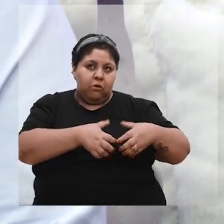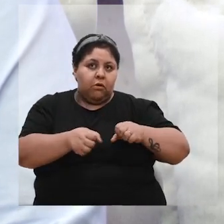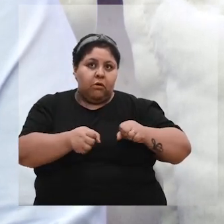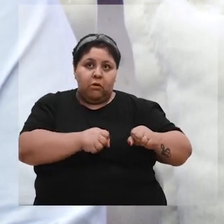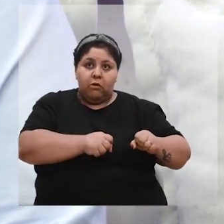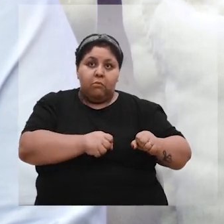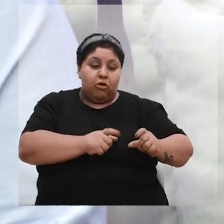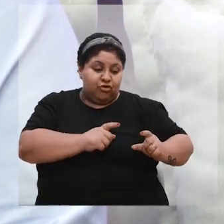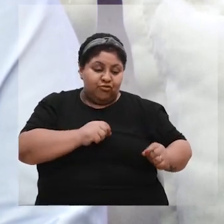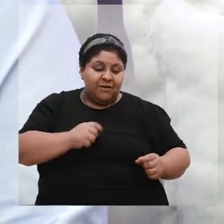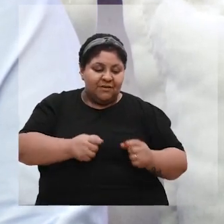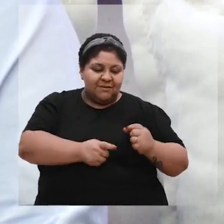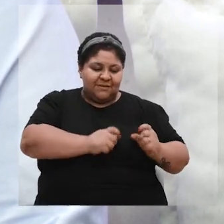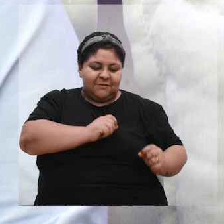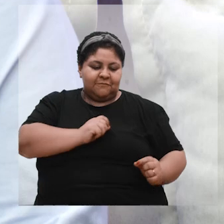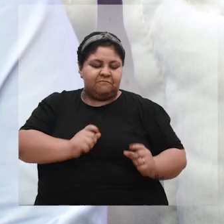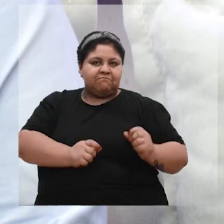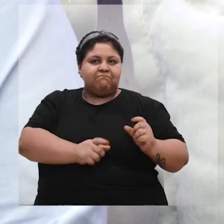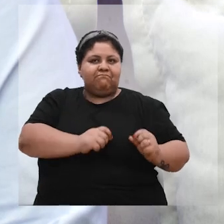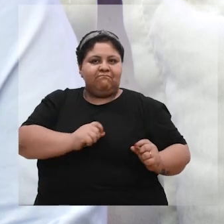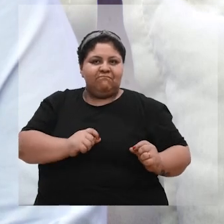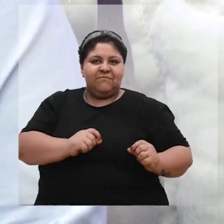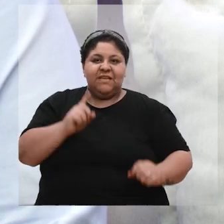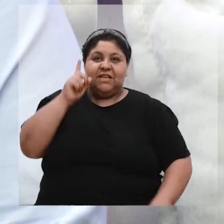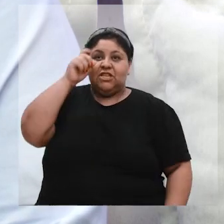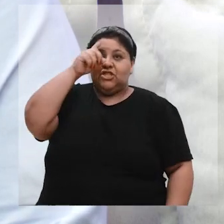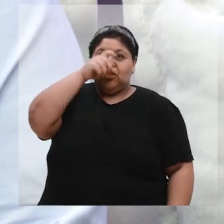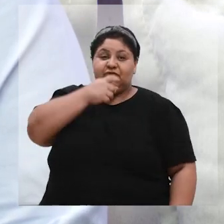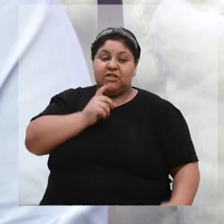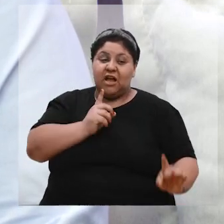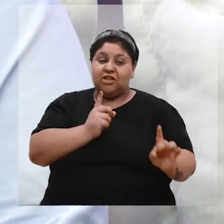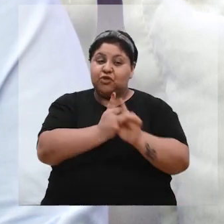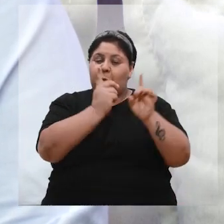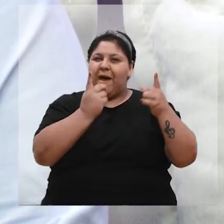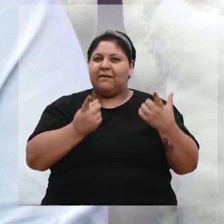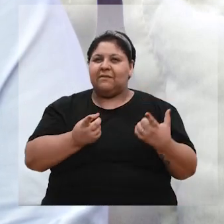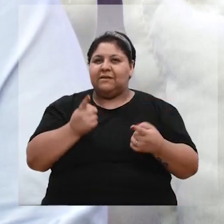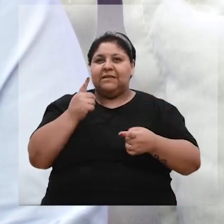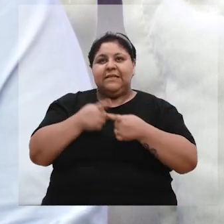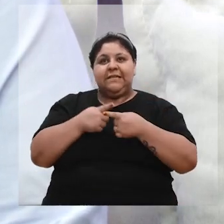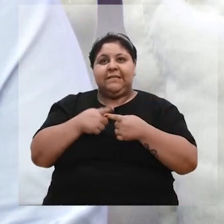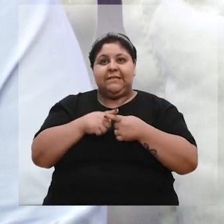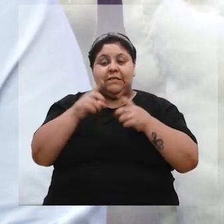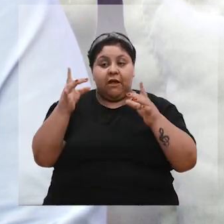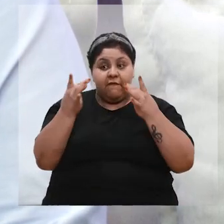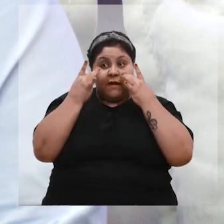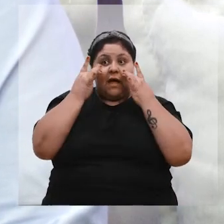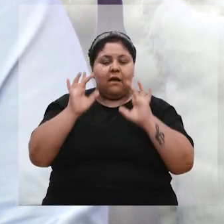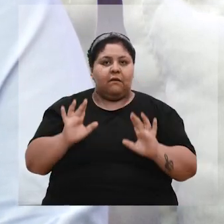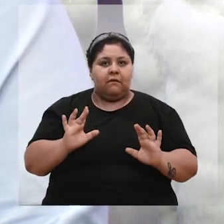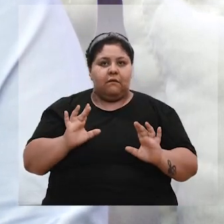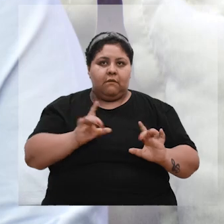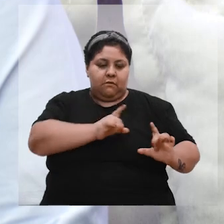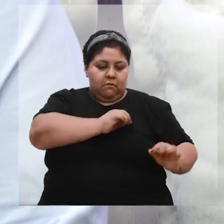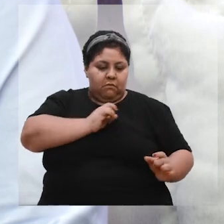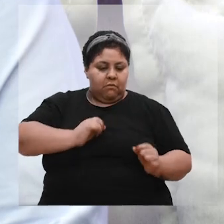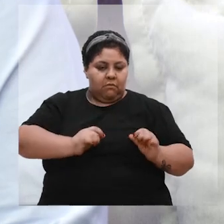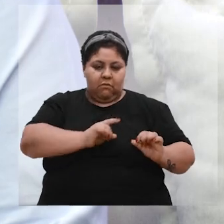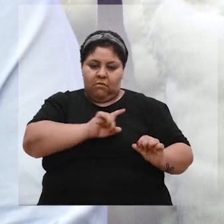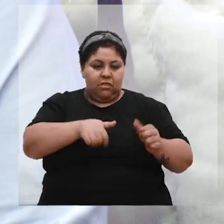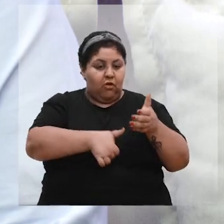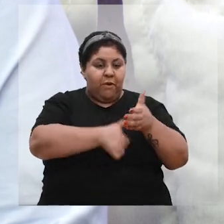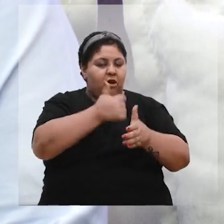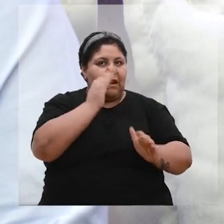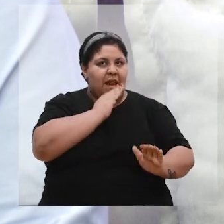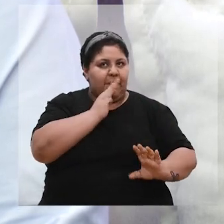da mulher. E pode ser um câncer de mama. E aí é difícil da gente fazer esse diagnóstico. Então a gente tem que ficar alerta assim, câncer de